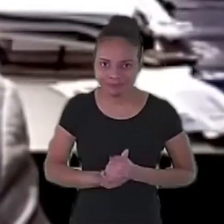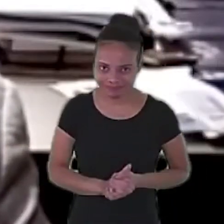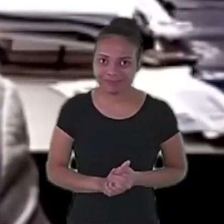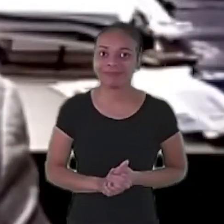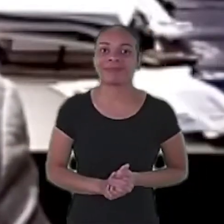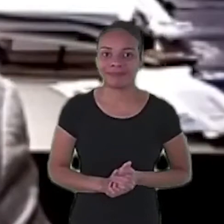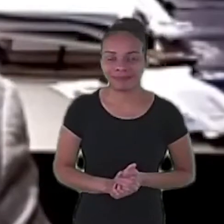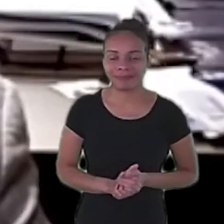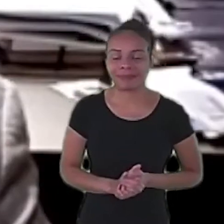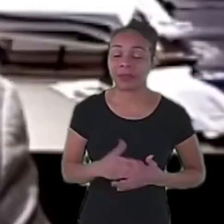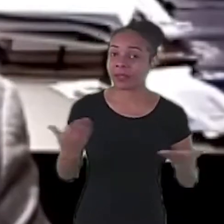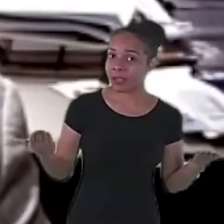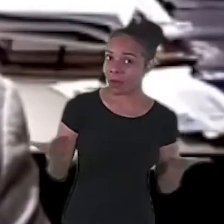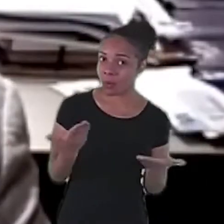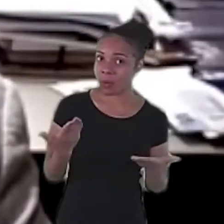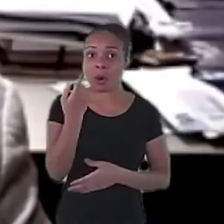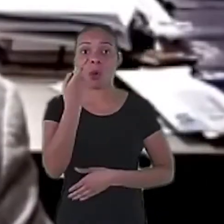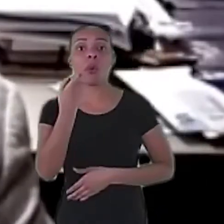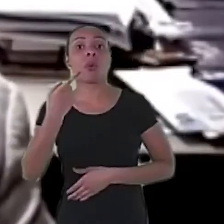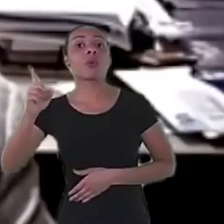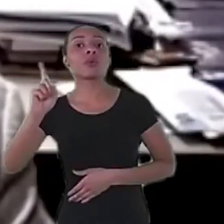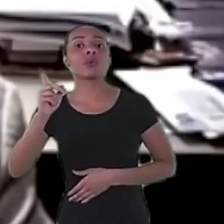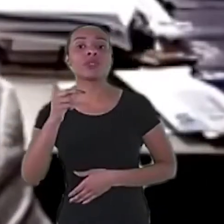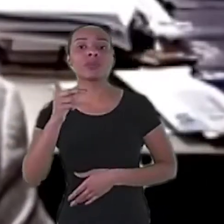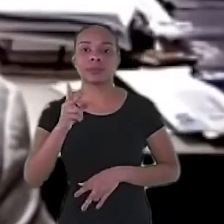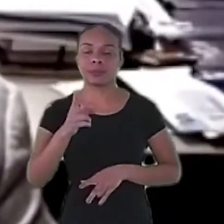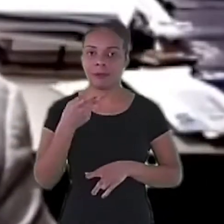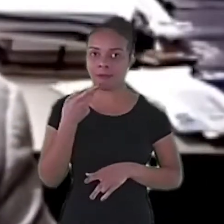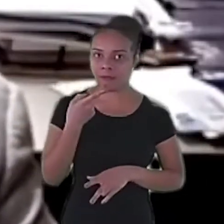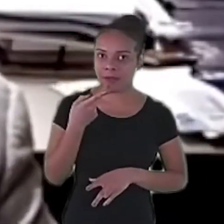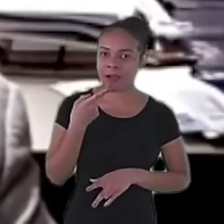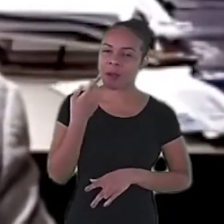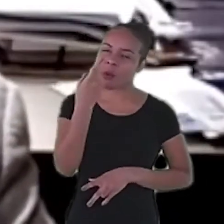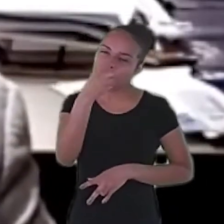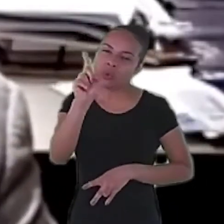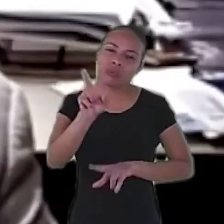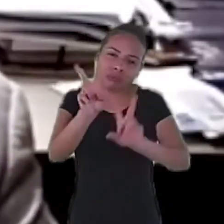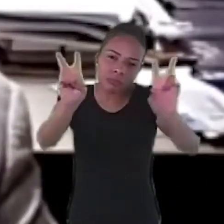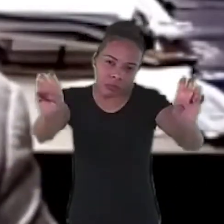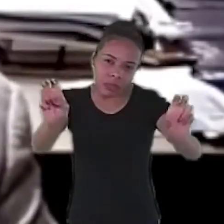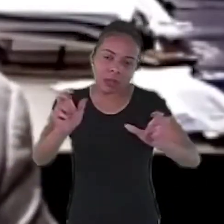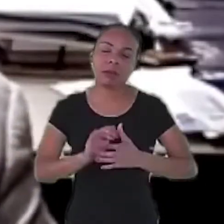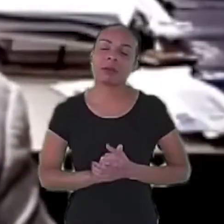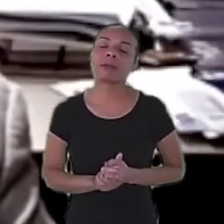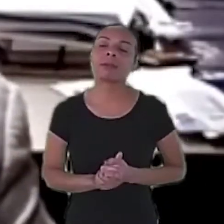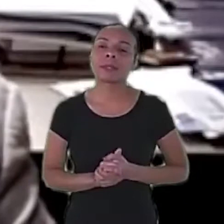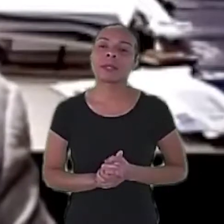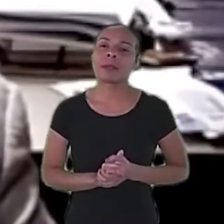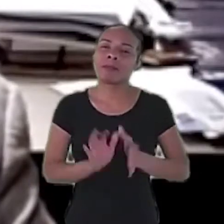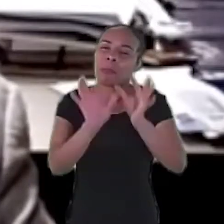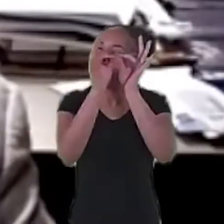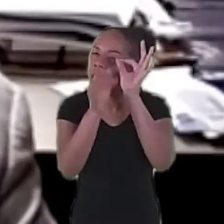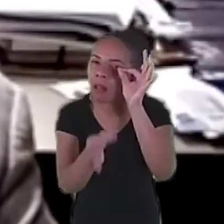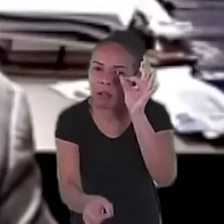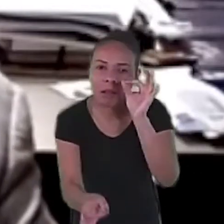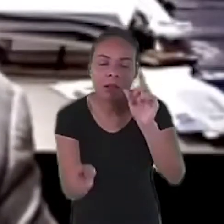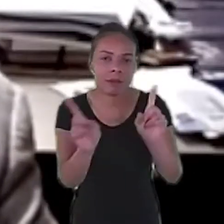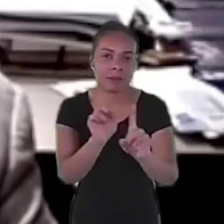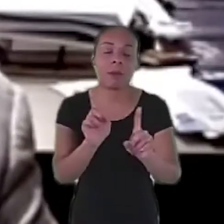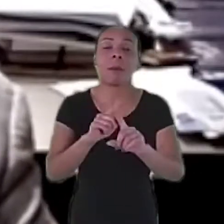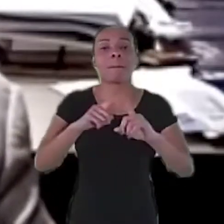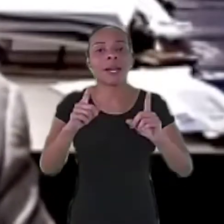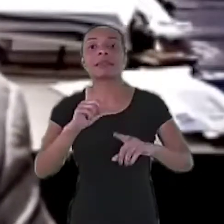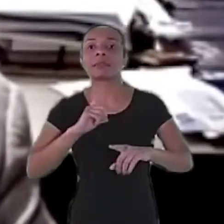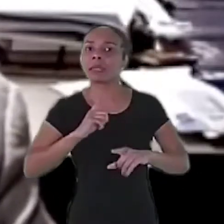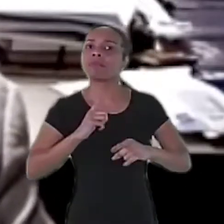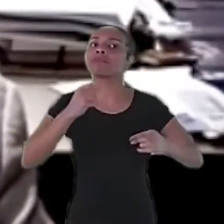Eu vou levantar um último ponto para não alongar, porque, ademais, também tem conflitos na Ásia, conflito entre a